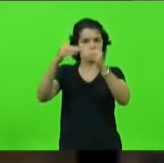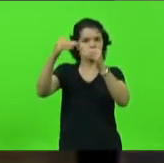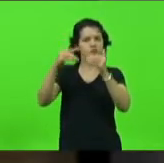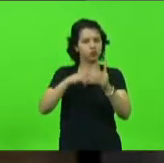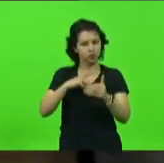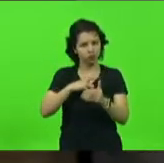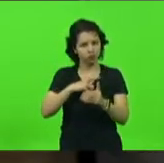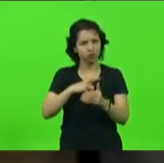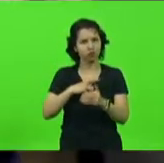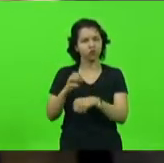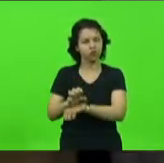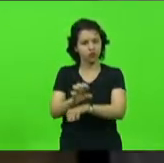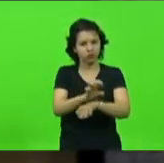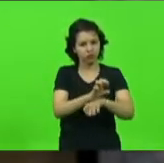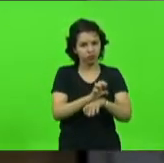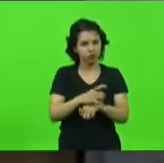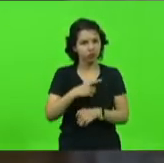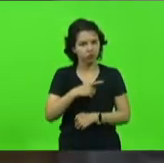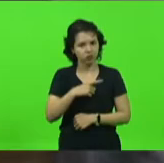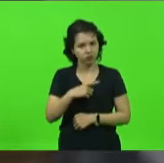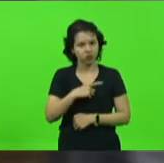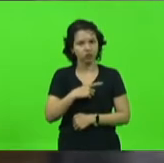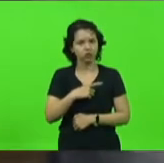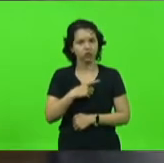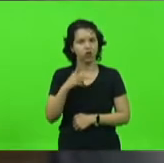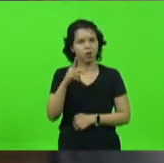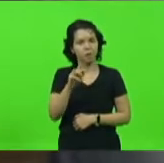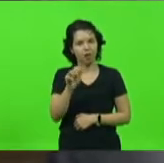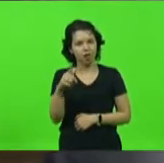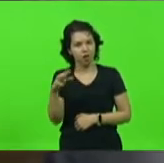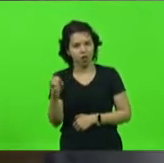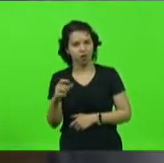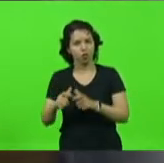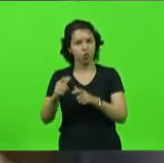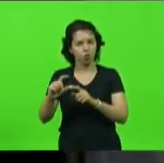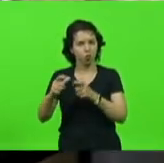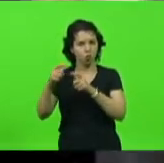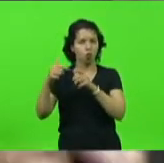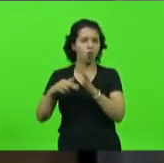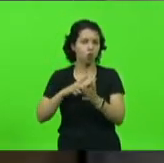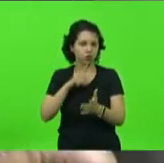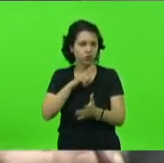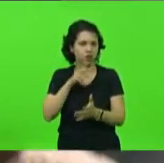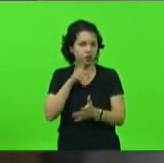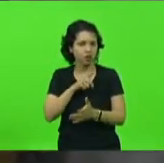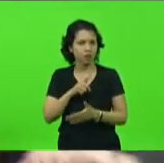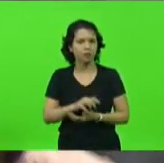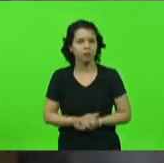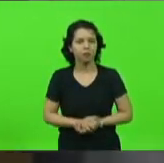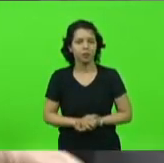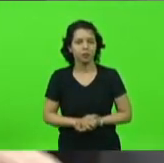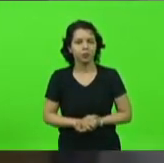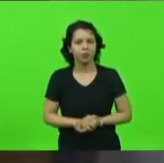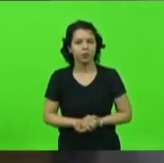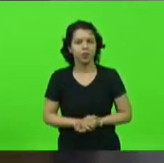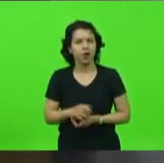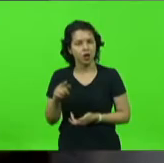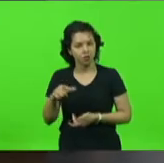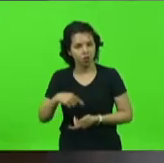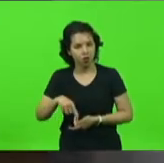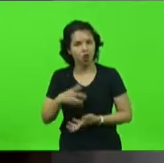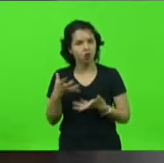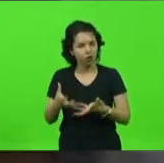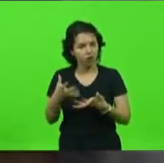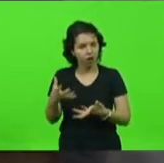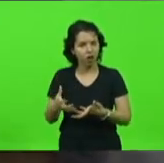carreira. E o nosso maior trabalho junto ao governo do estado tem sido que ele envie para essa casa legislativa um plano de carreira